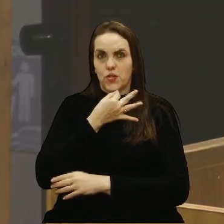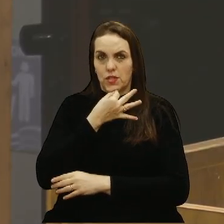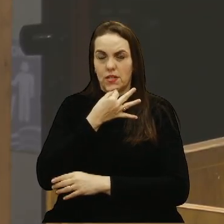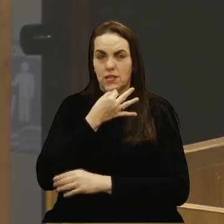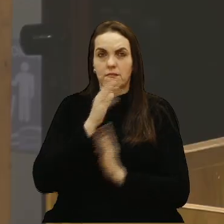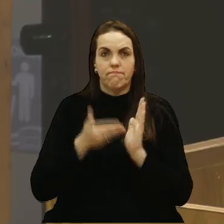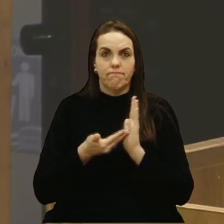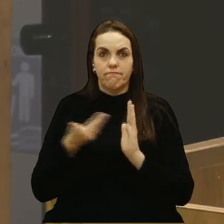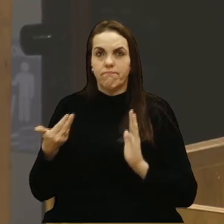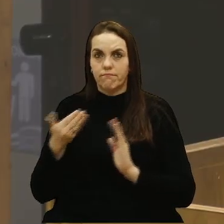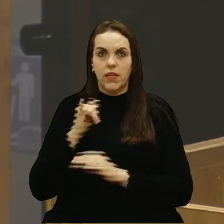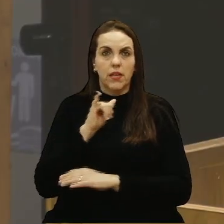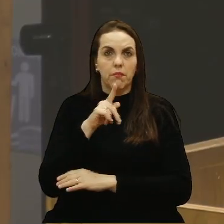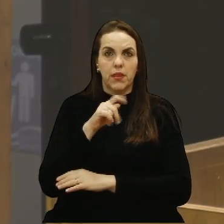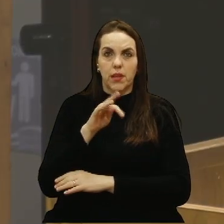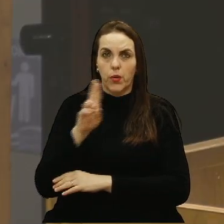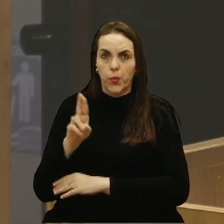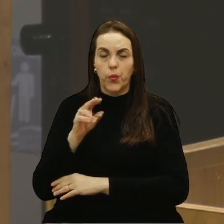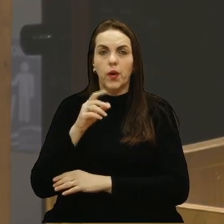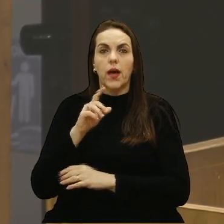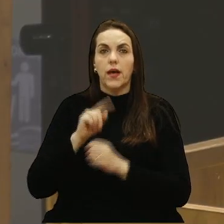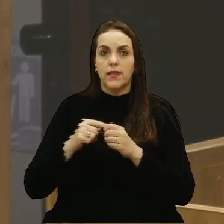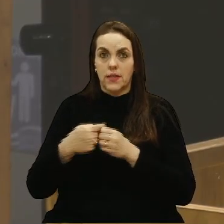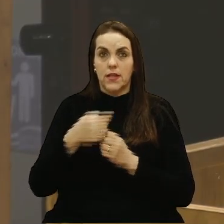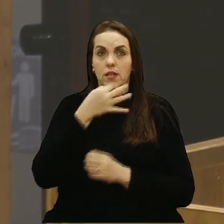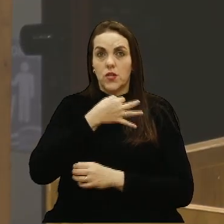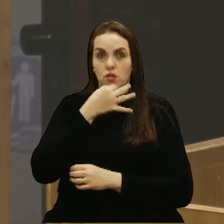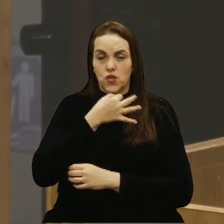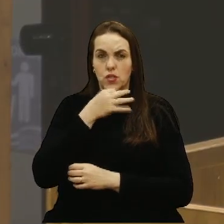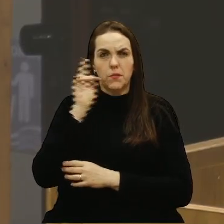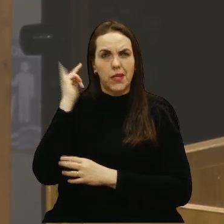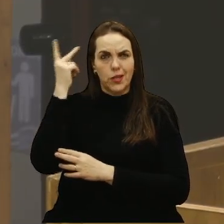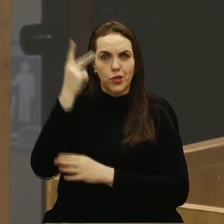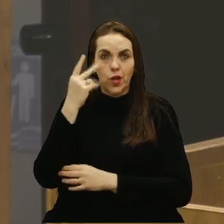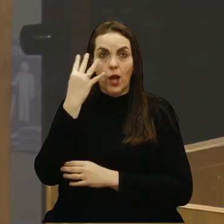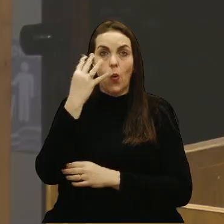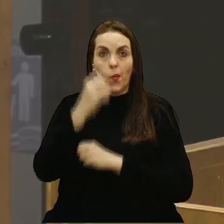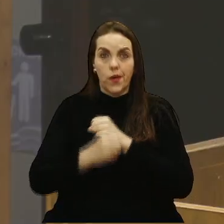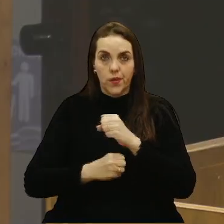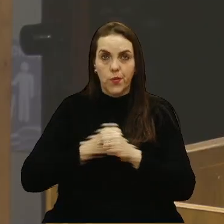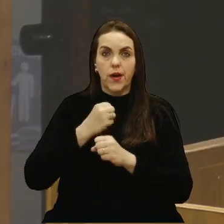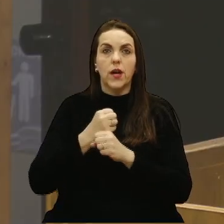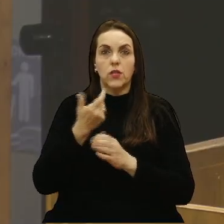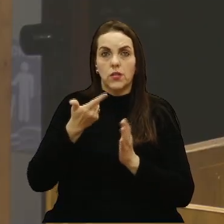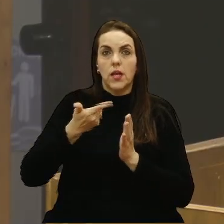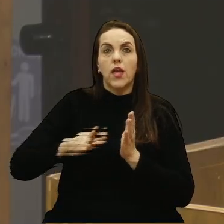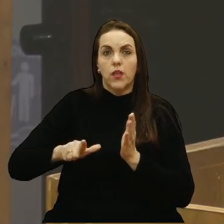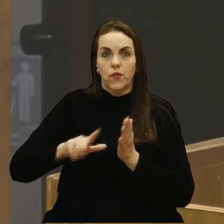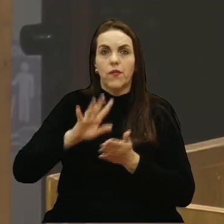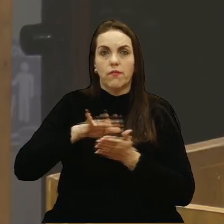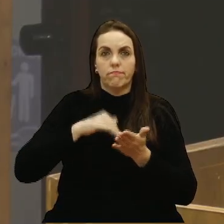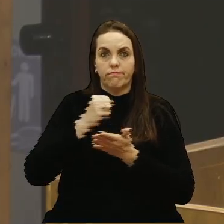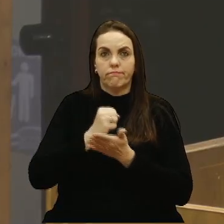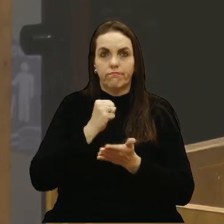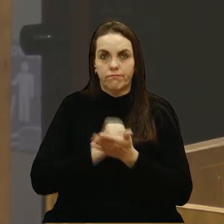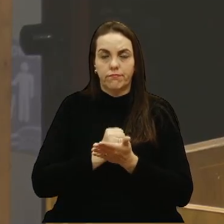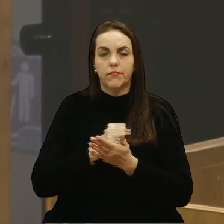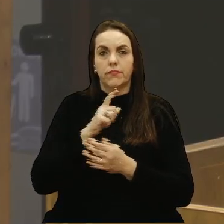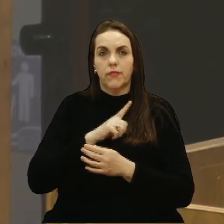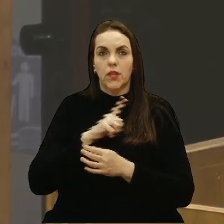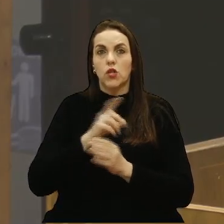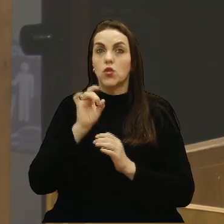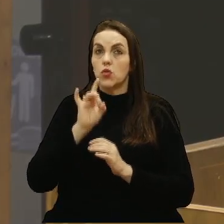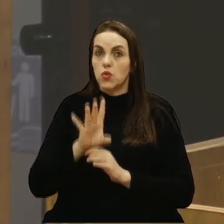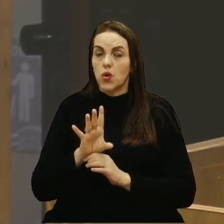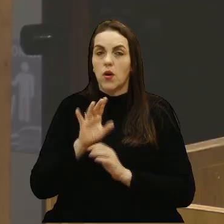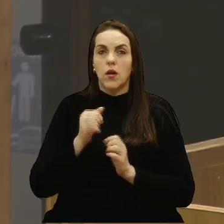Caxias do Sul, historicamente, elas precisam ser renovadas a cada 4 anos, todas elas, com exceção da isenção